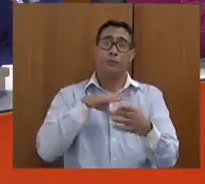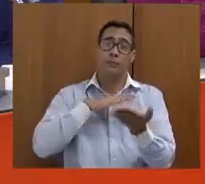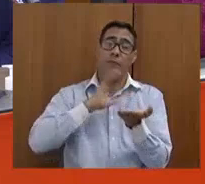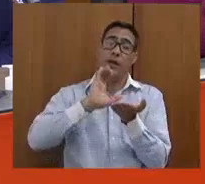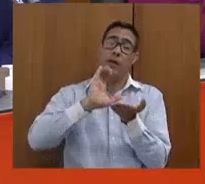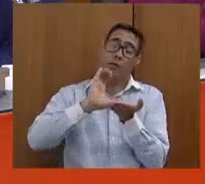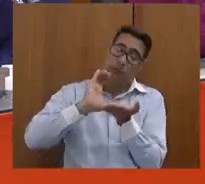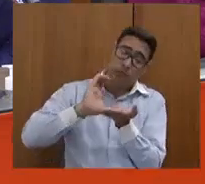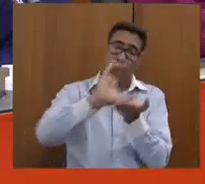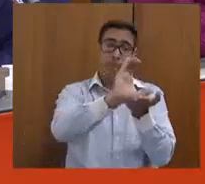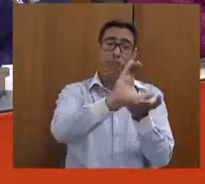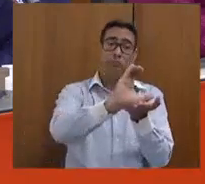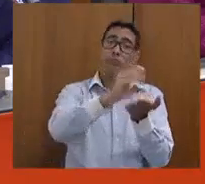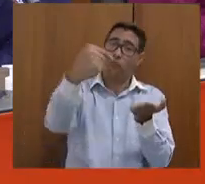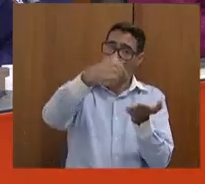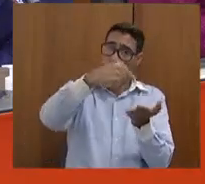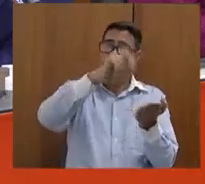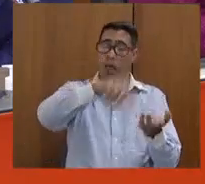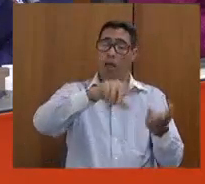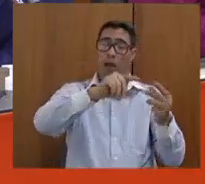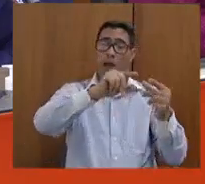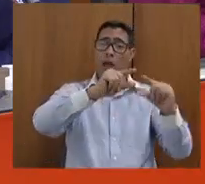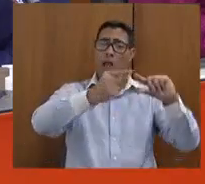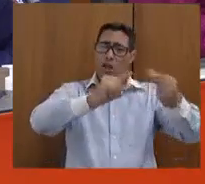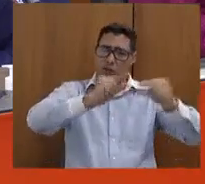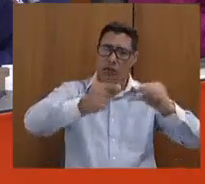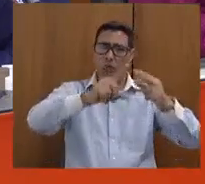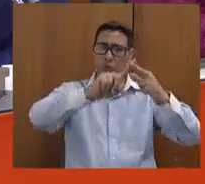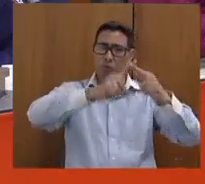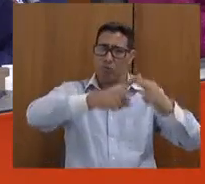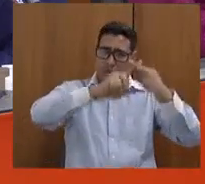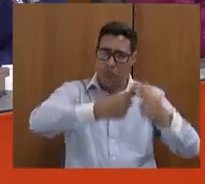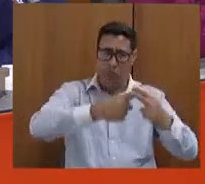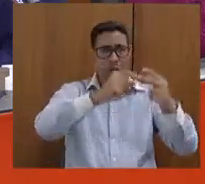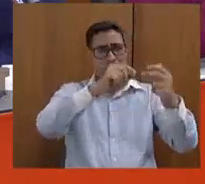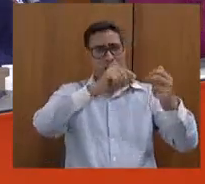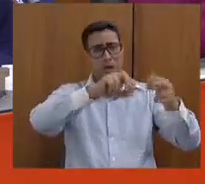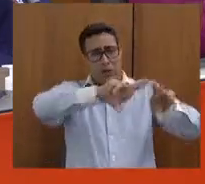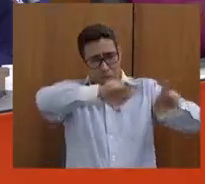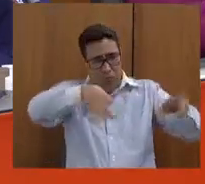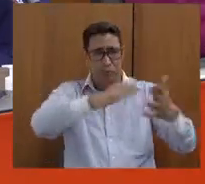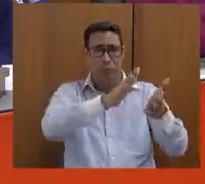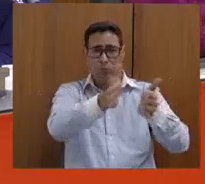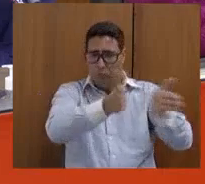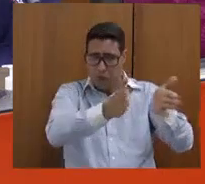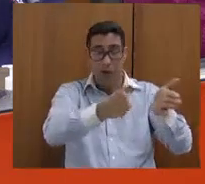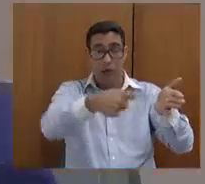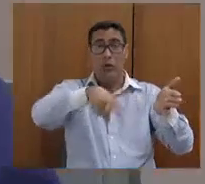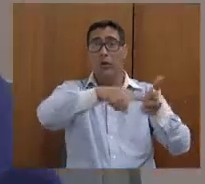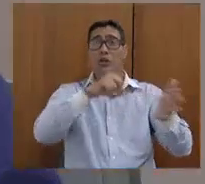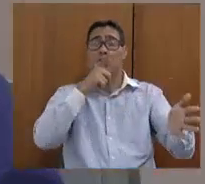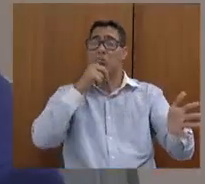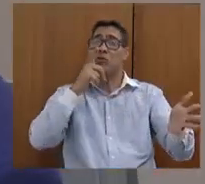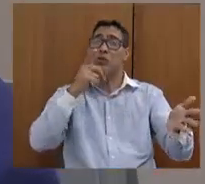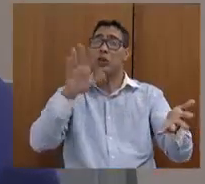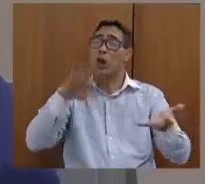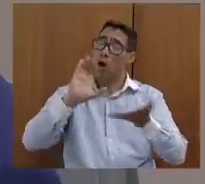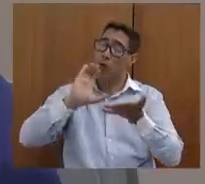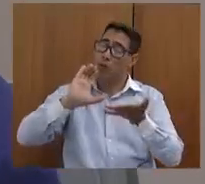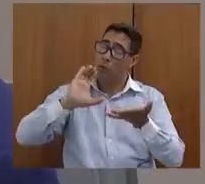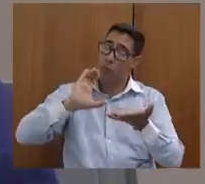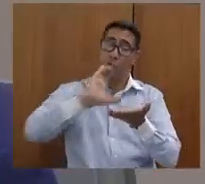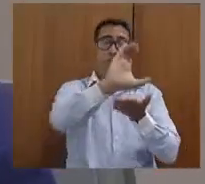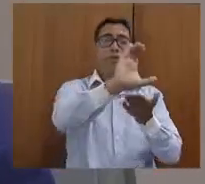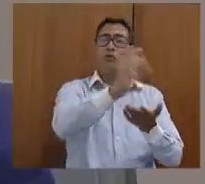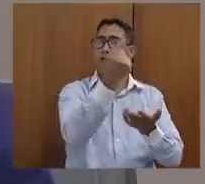ferro de verba de infraestrutura e orientação aqui contrate o serviço para fazer essa adequação nós não nós não enviamos a